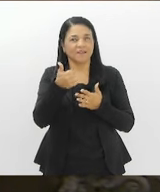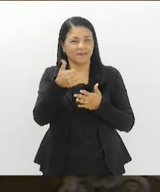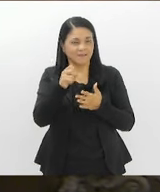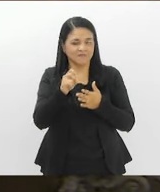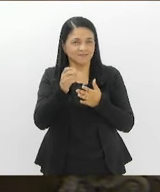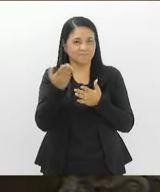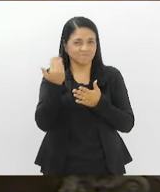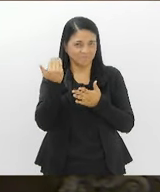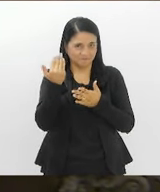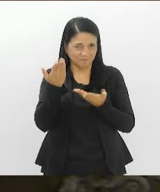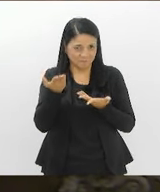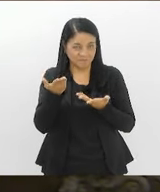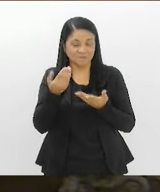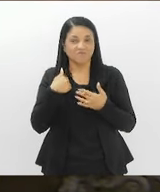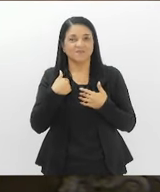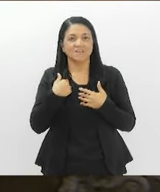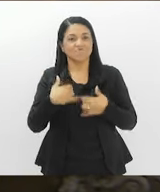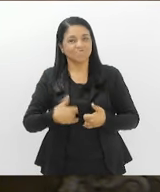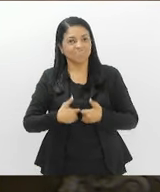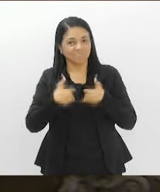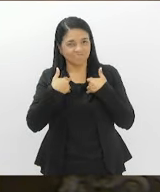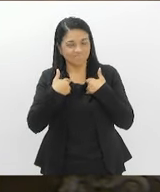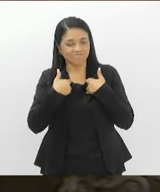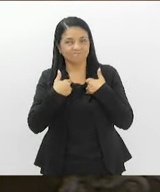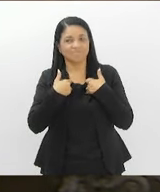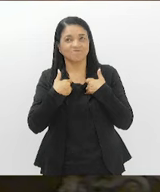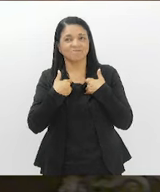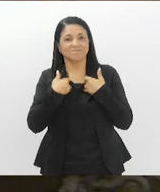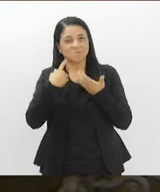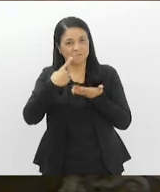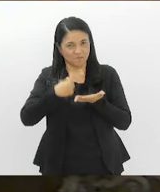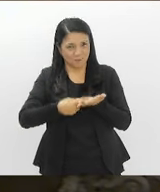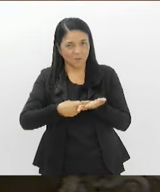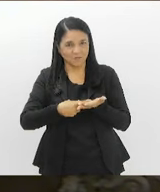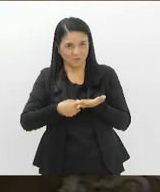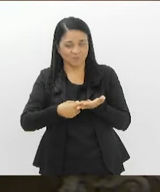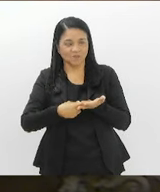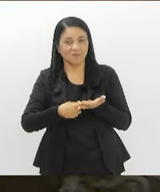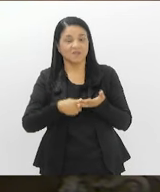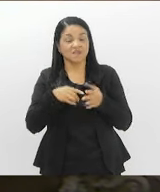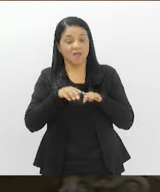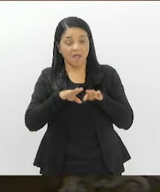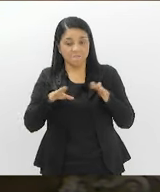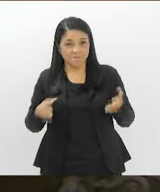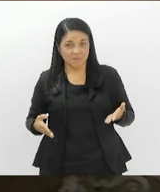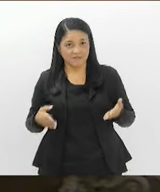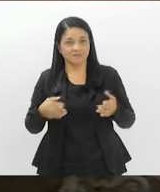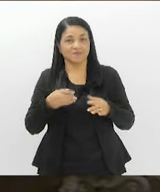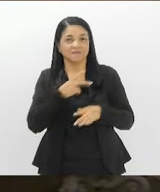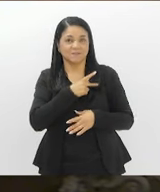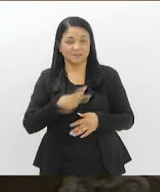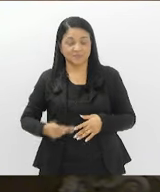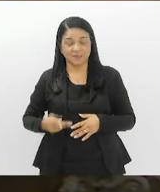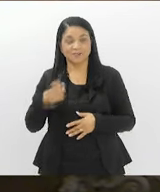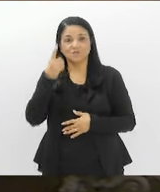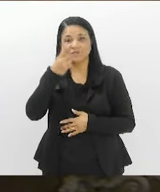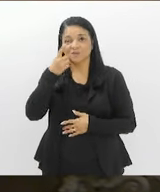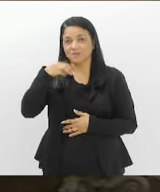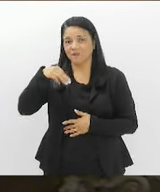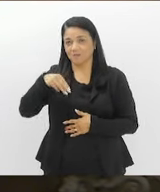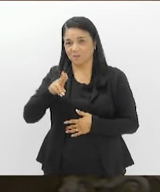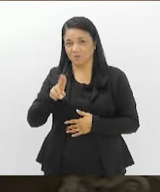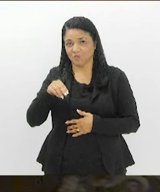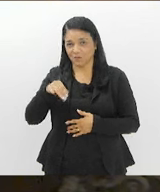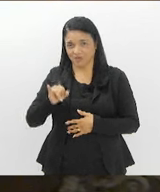me deixa muito honrado. E quis o destino que na mesa da presidência nós tivéssemos um deputado